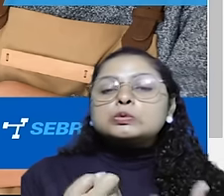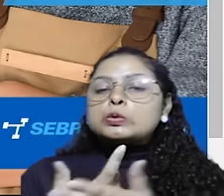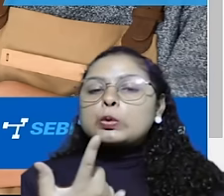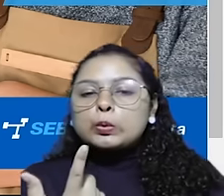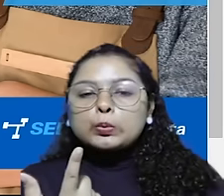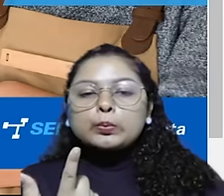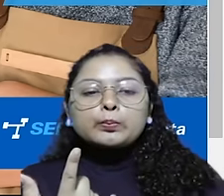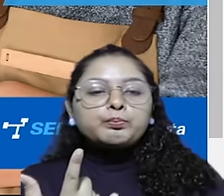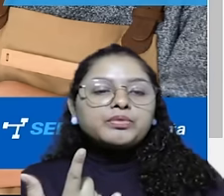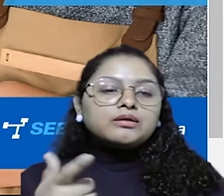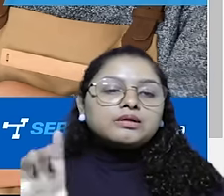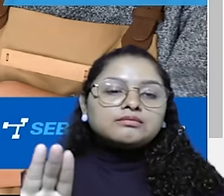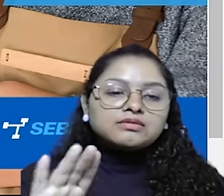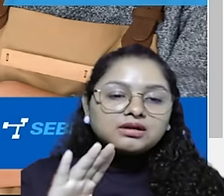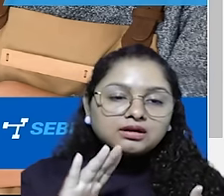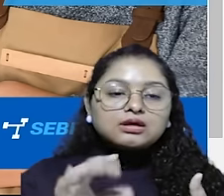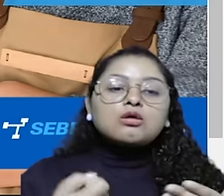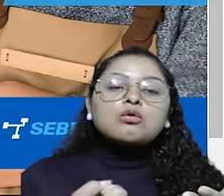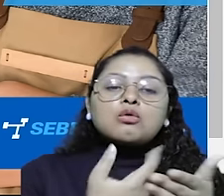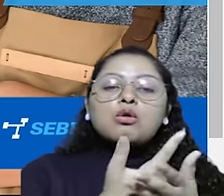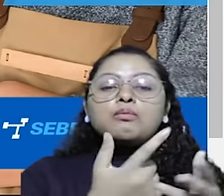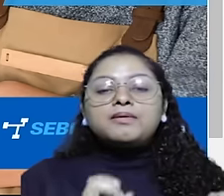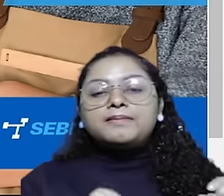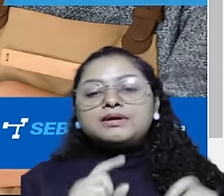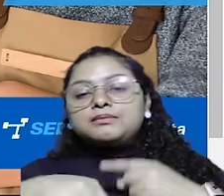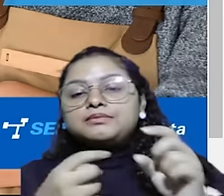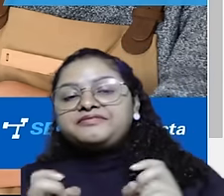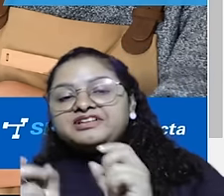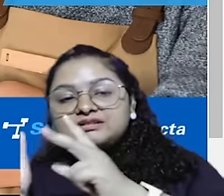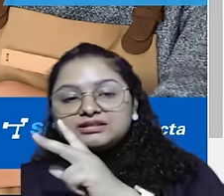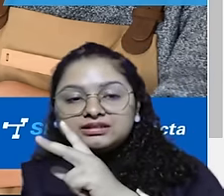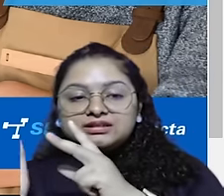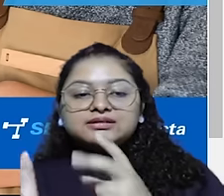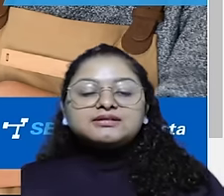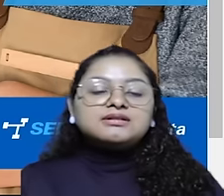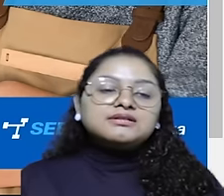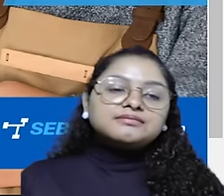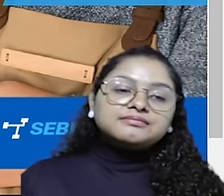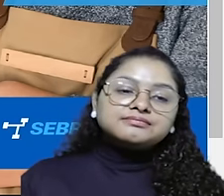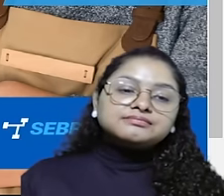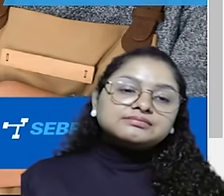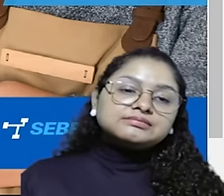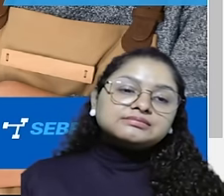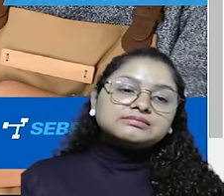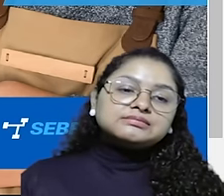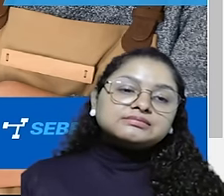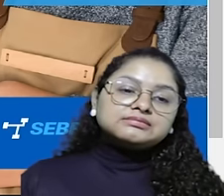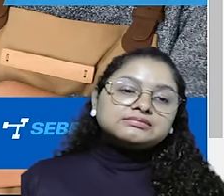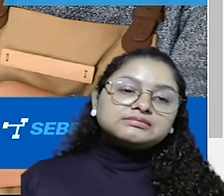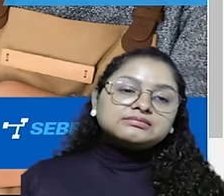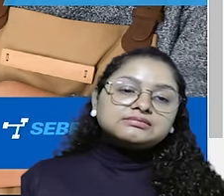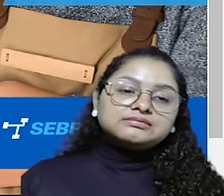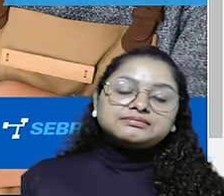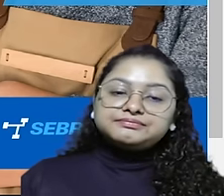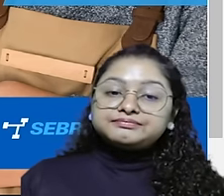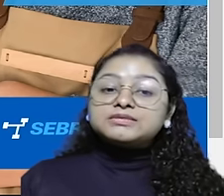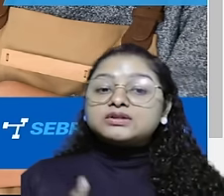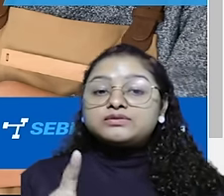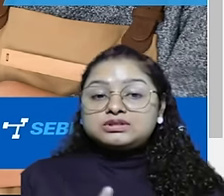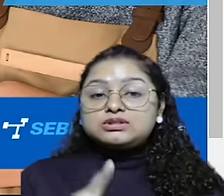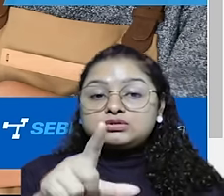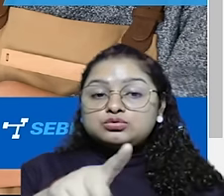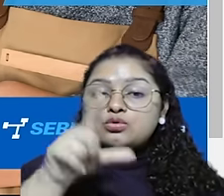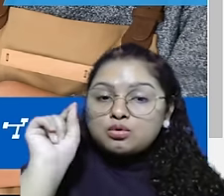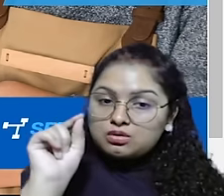entrada compra para comercialização entrada de insumos então você seleciona a a